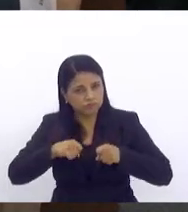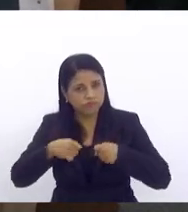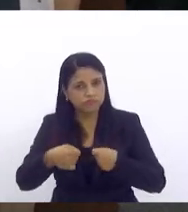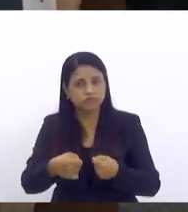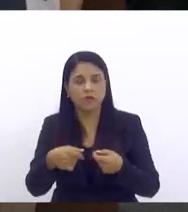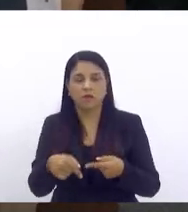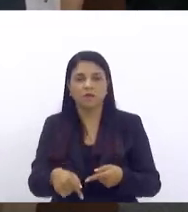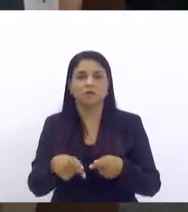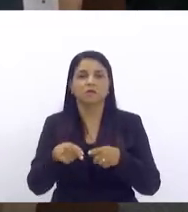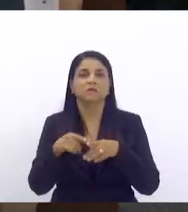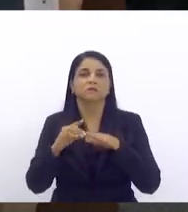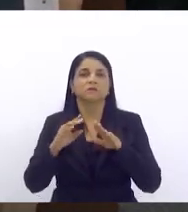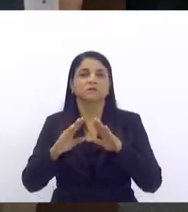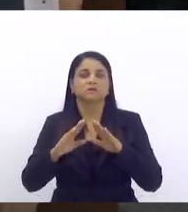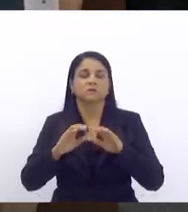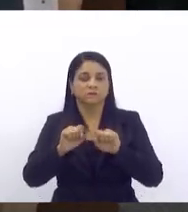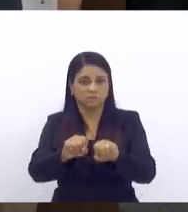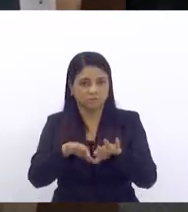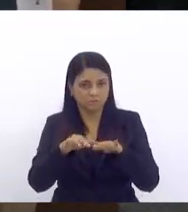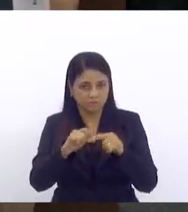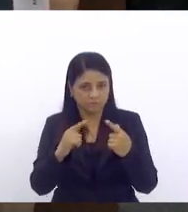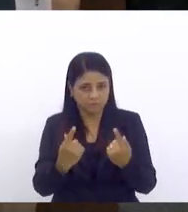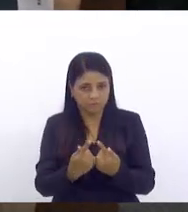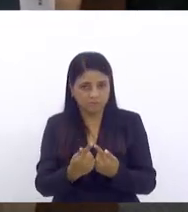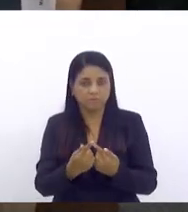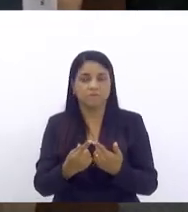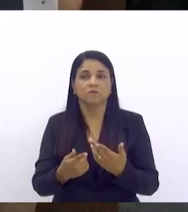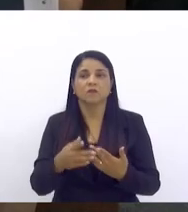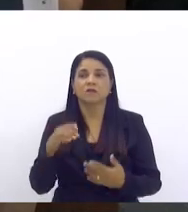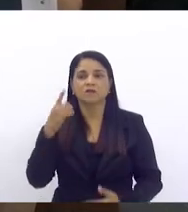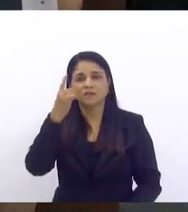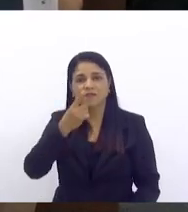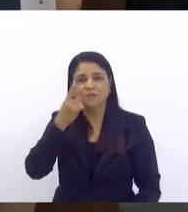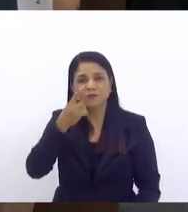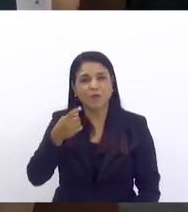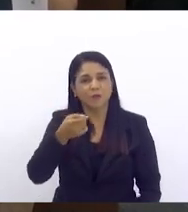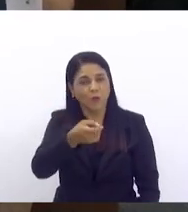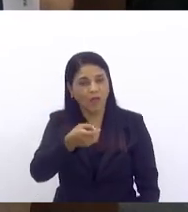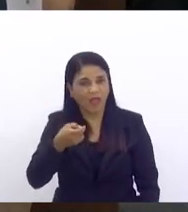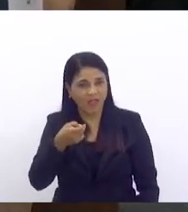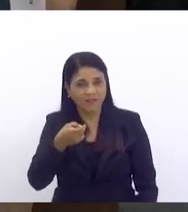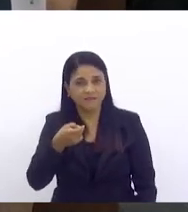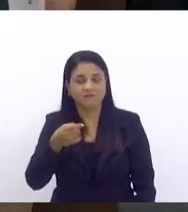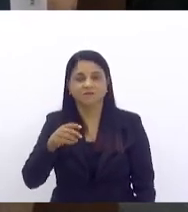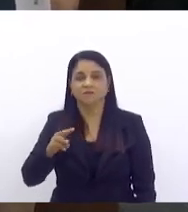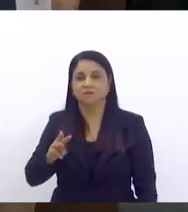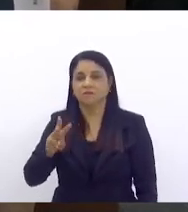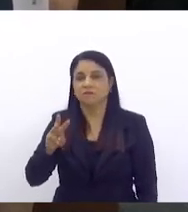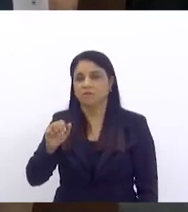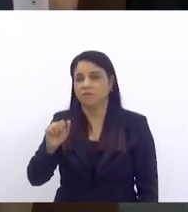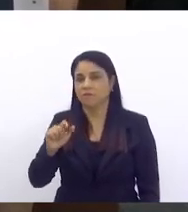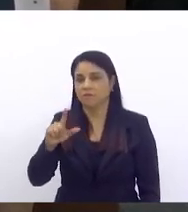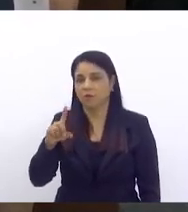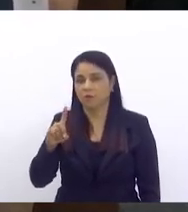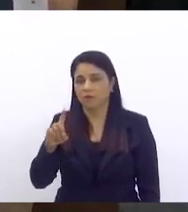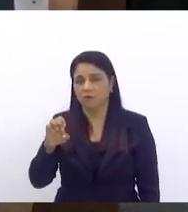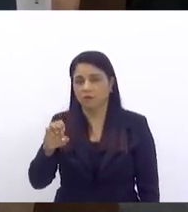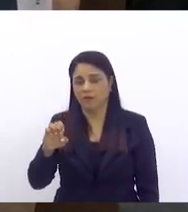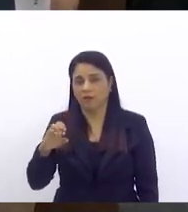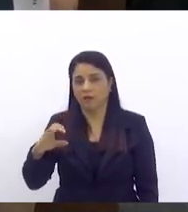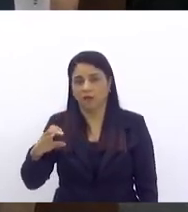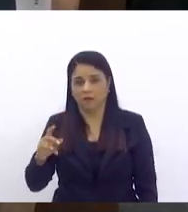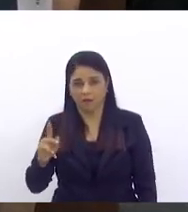deputados e deputadas aqui, inclusive o deputado querido, ex-deputado, né, Valdeque Carneiro, que essa